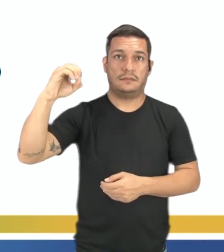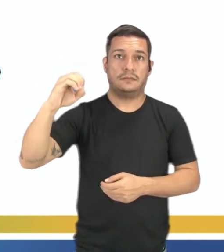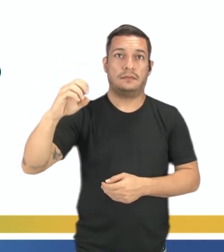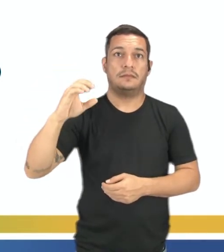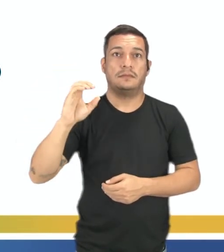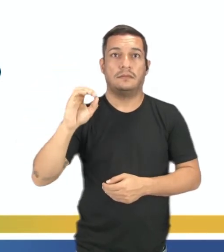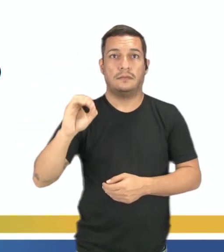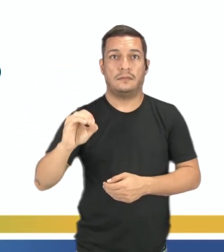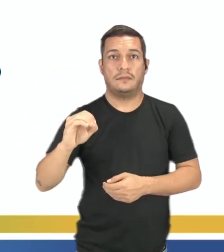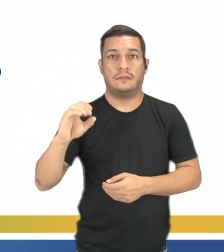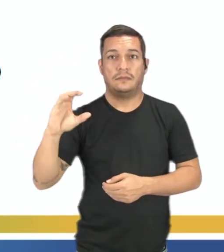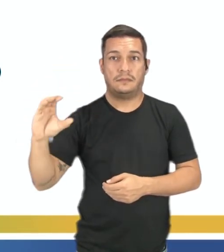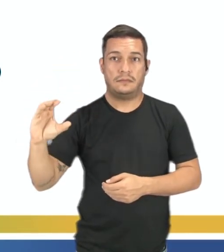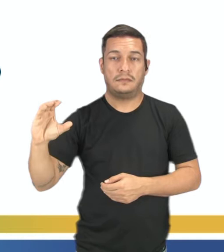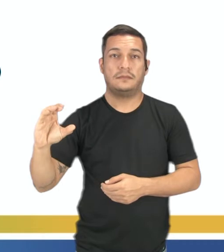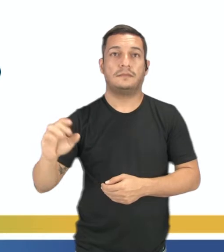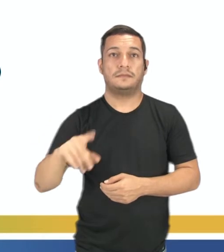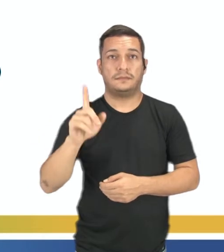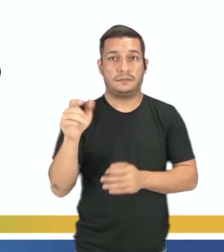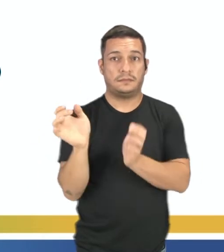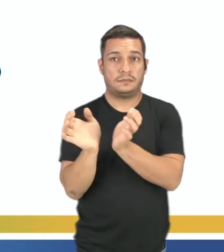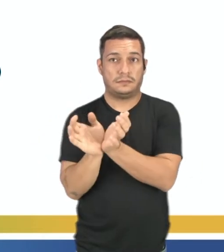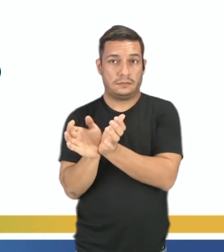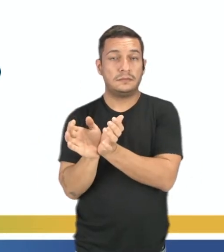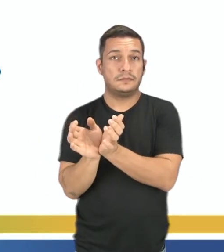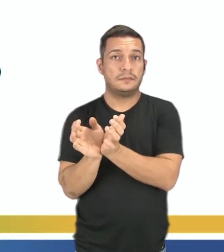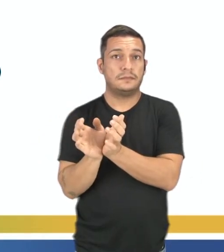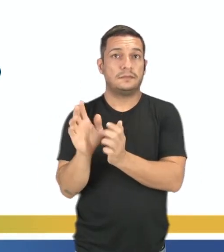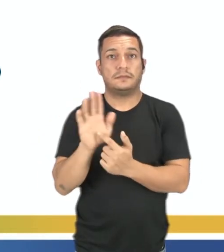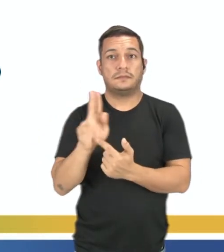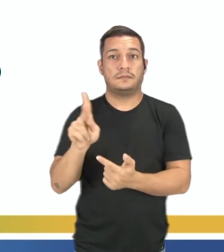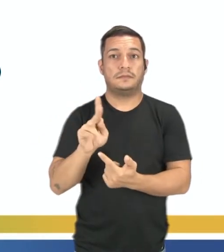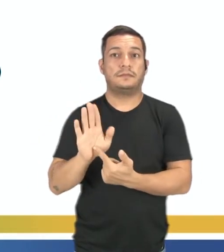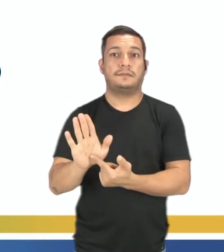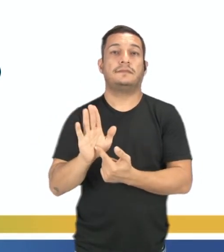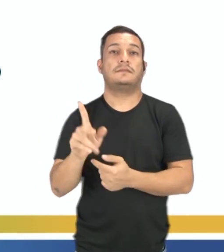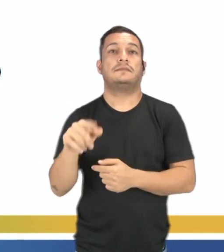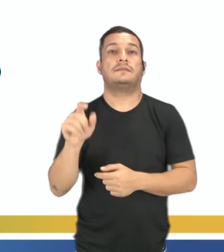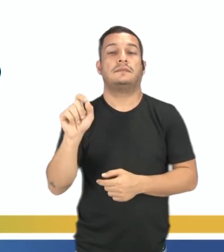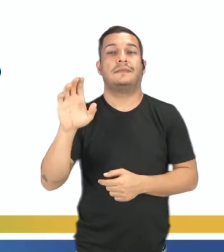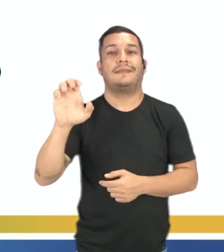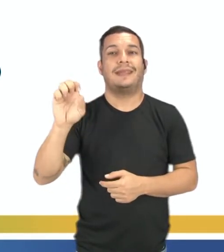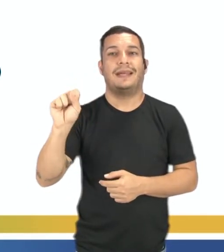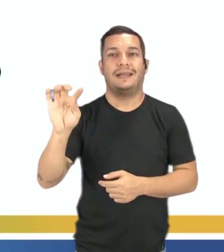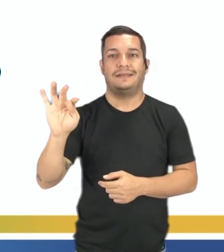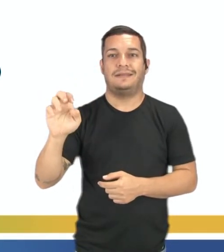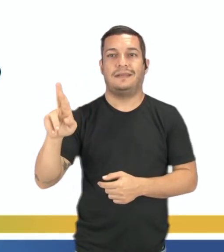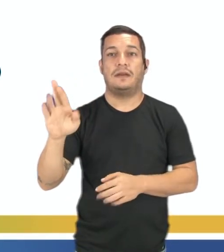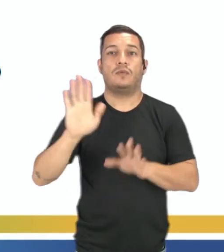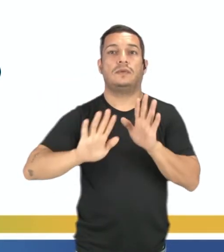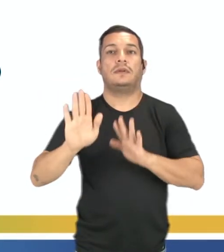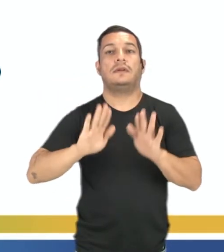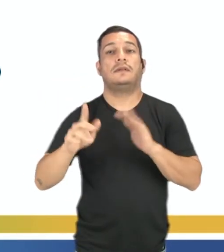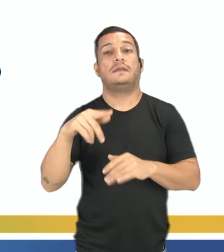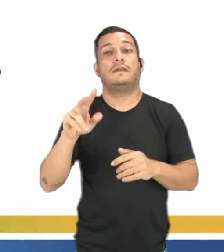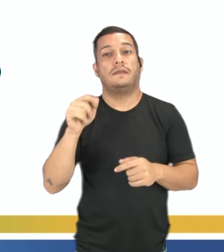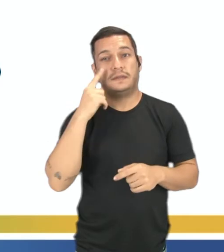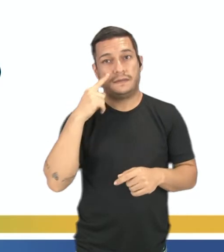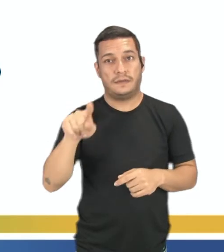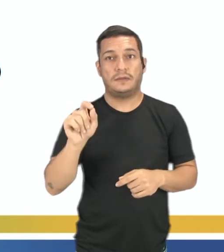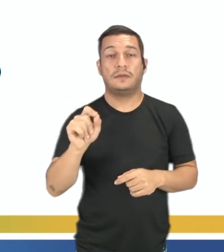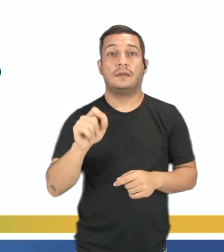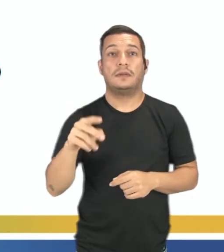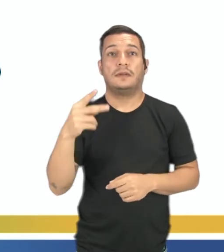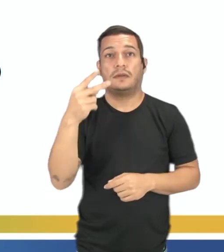ó cê então esse grupo aqui forma um este cuidado que você vai